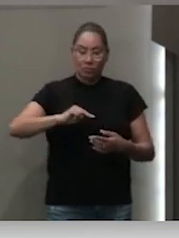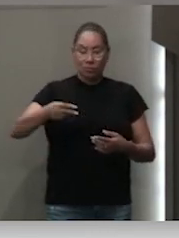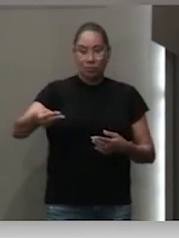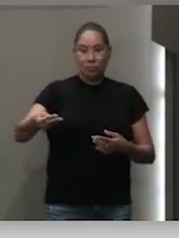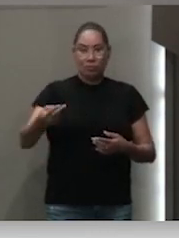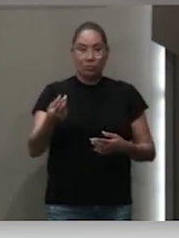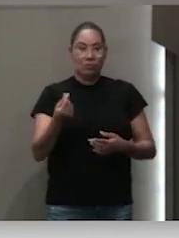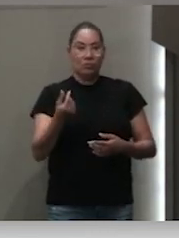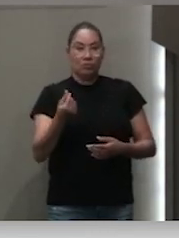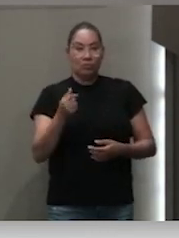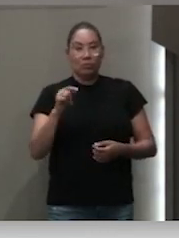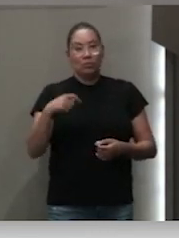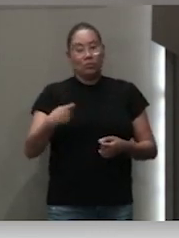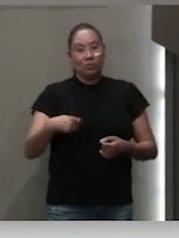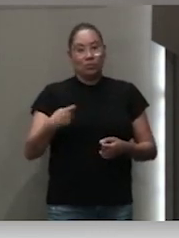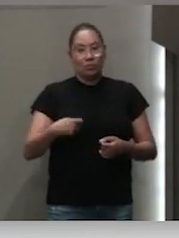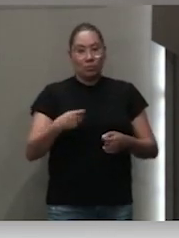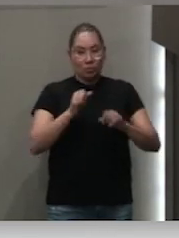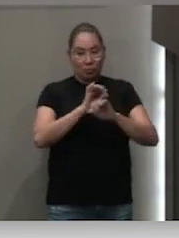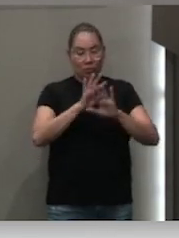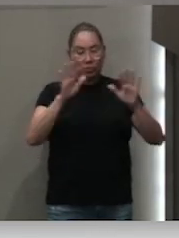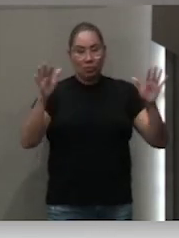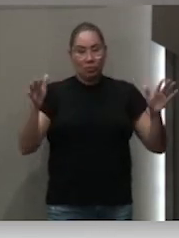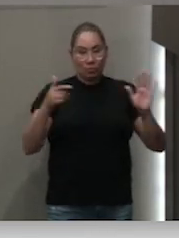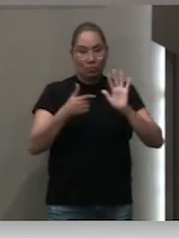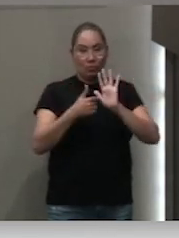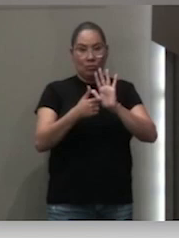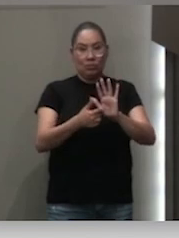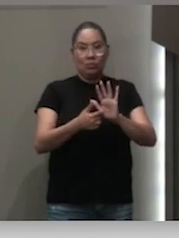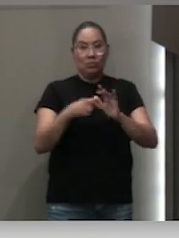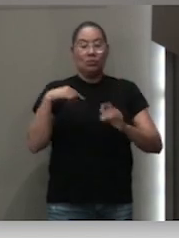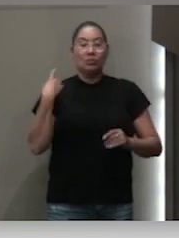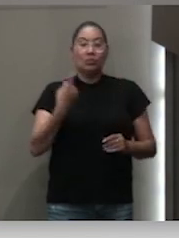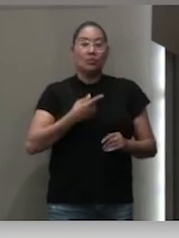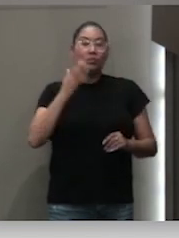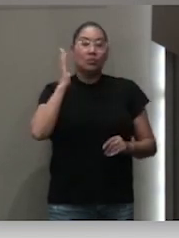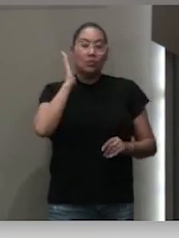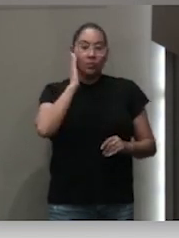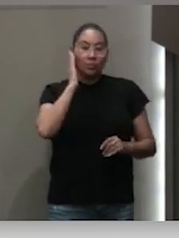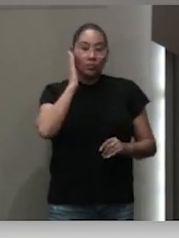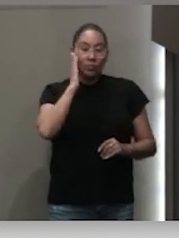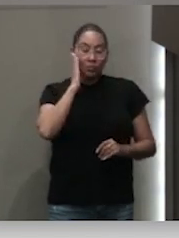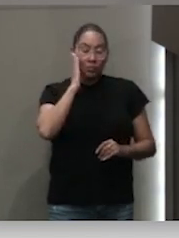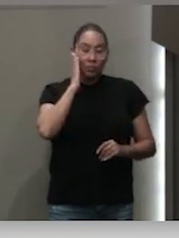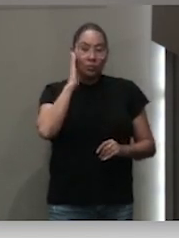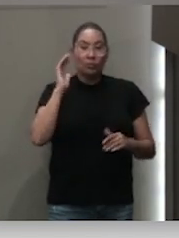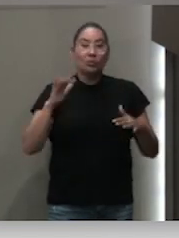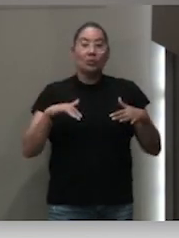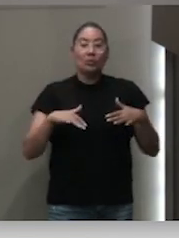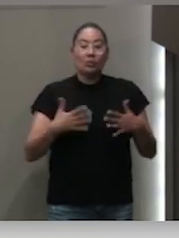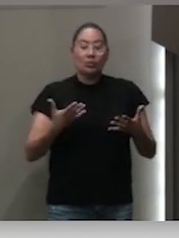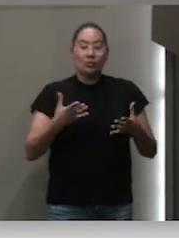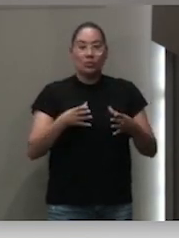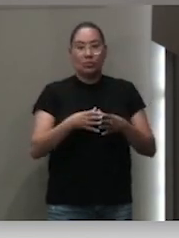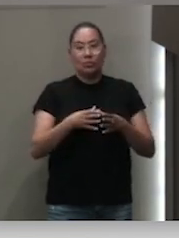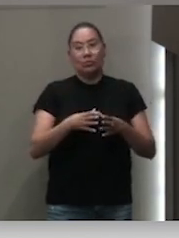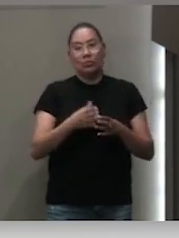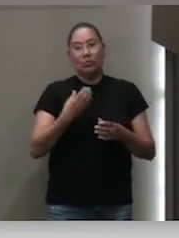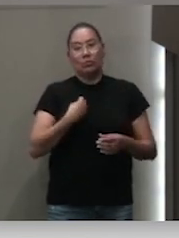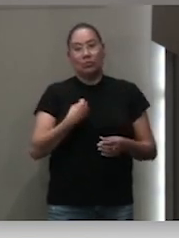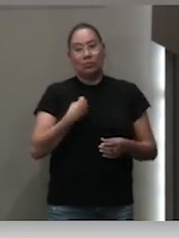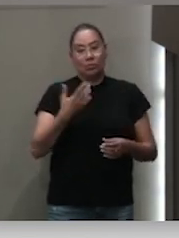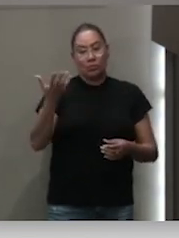recursos esses tê que ser claros e transparentes para que nós saibamos qual grupo está